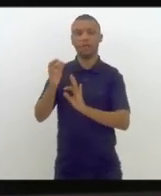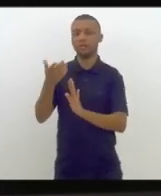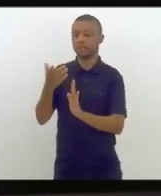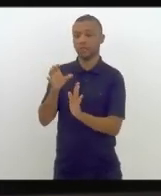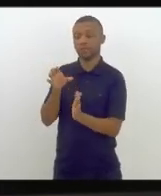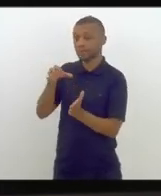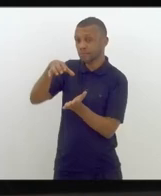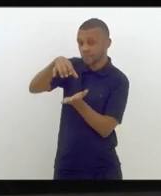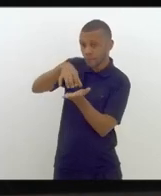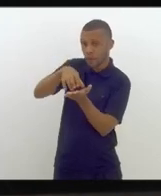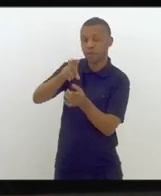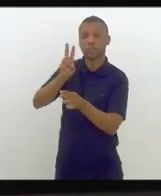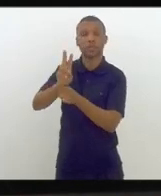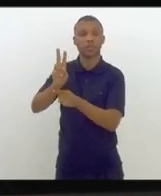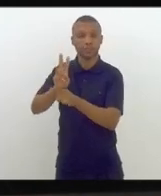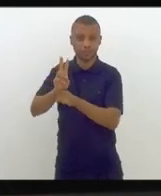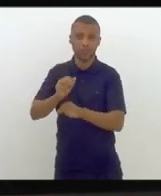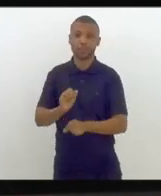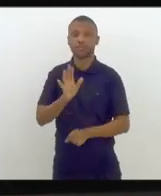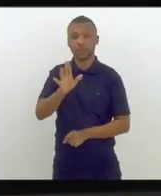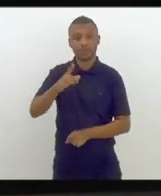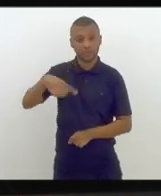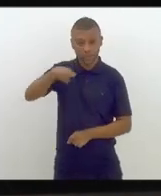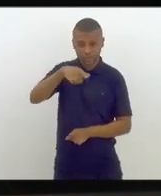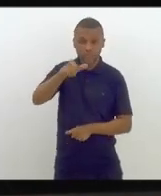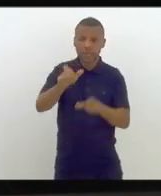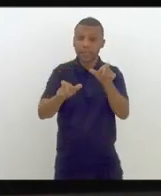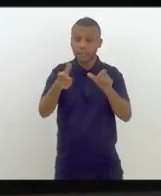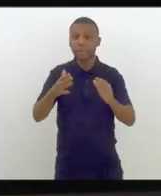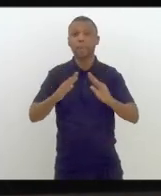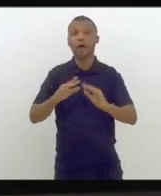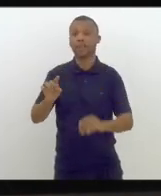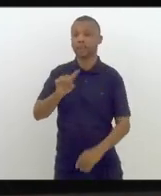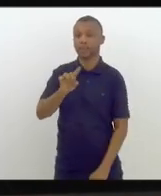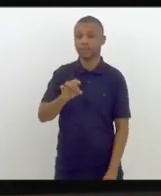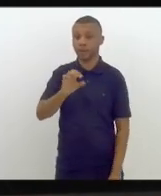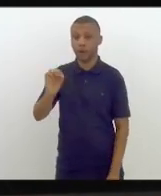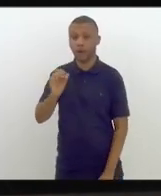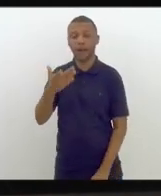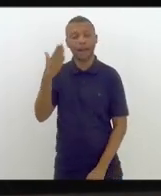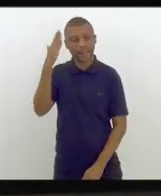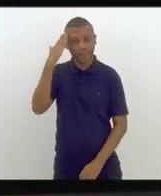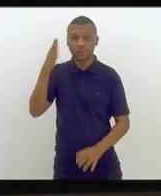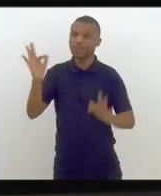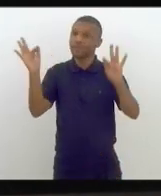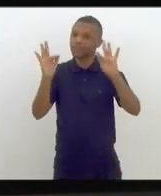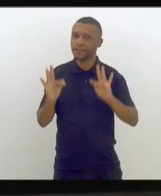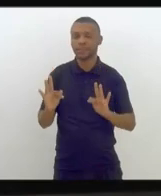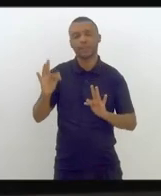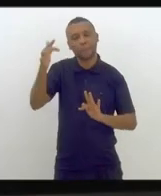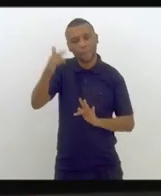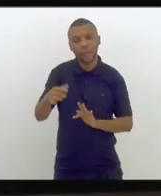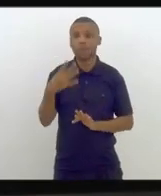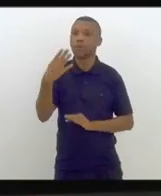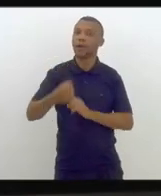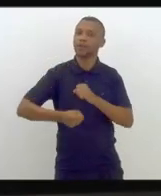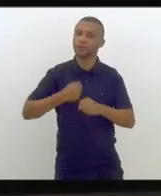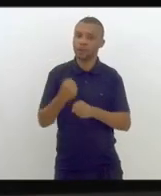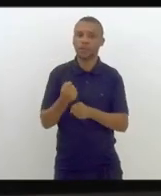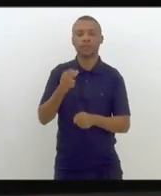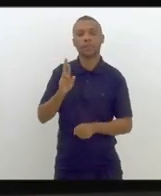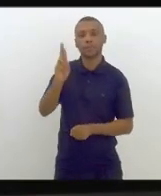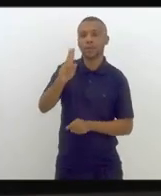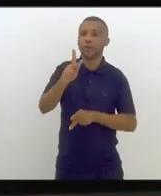existe na nossa região lá. Mas você que é morador da Zona Oeste, sabe que eu estou feliz da vida de estar aqui mais 4 anos